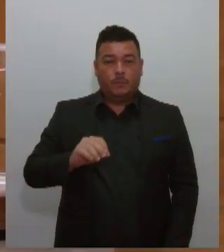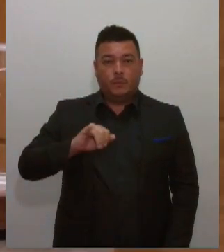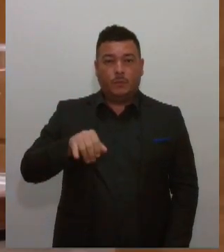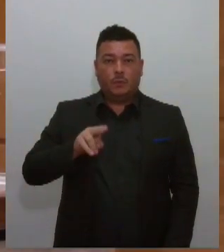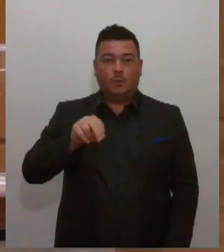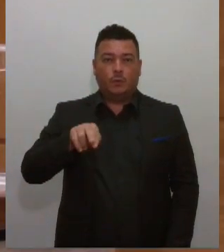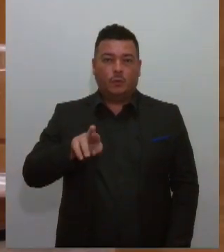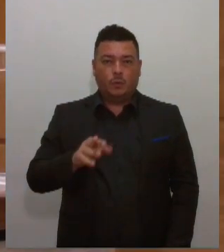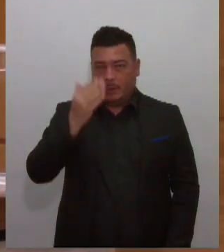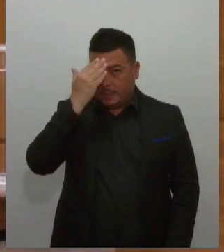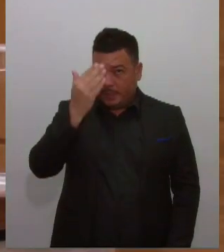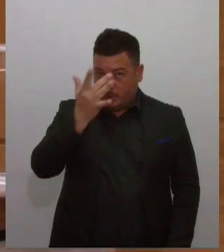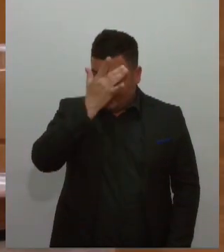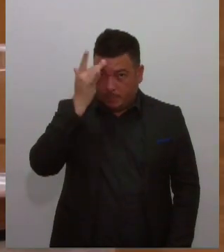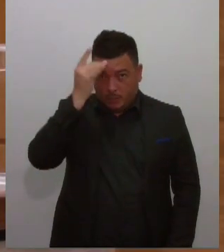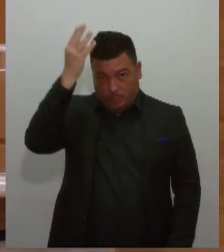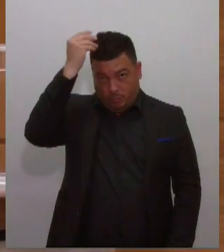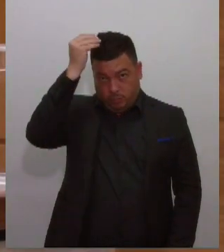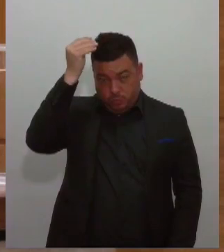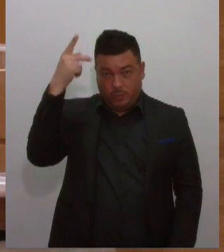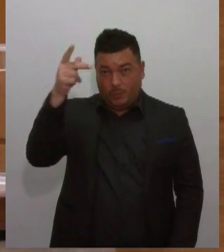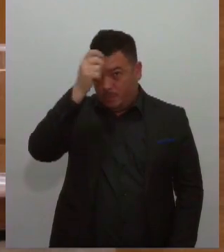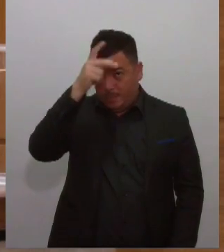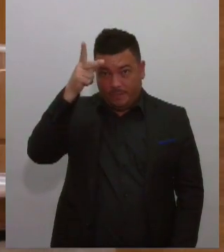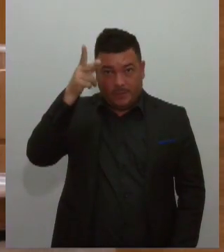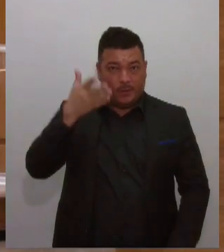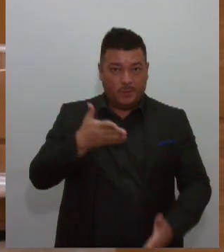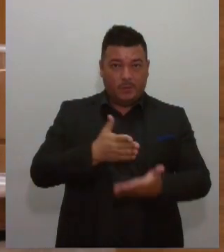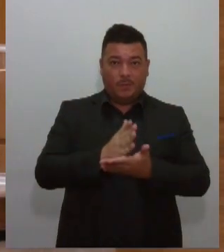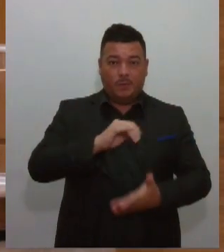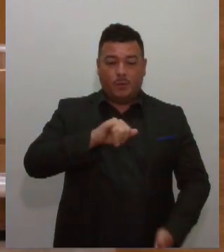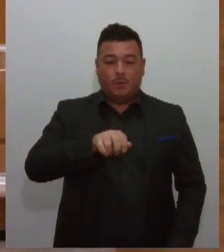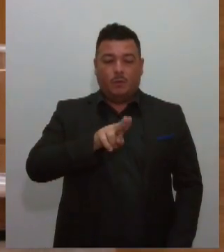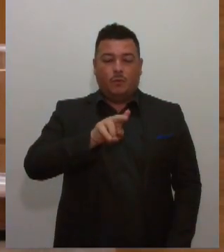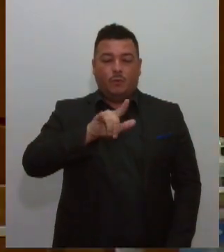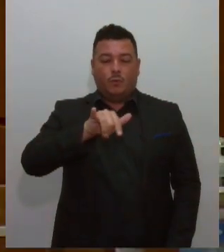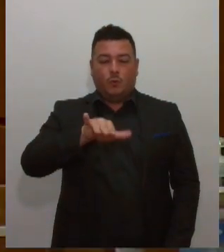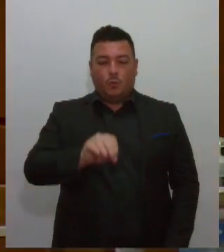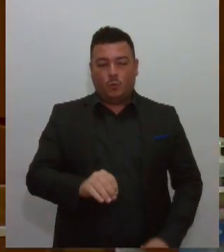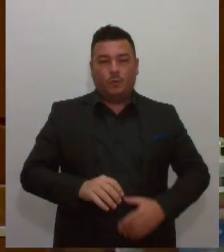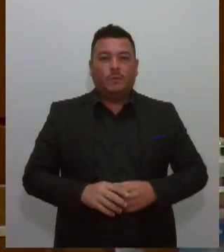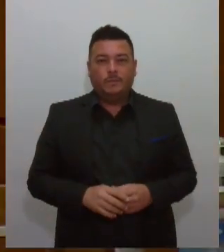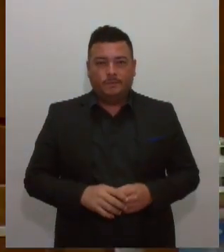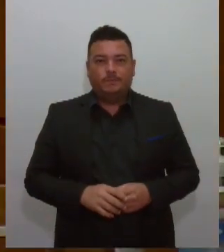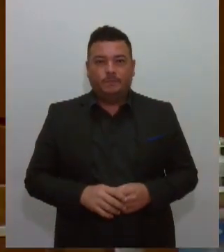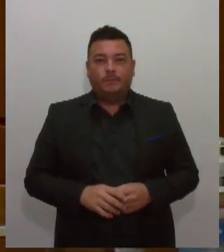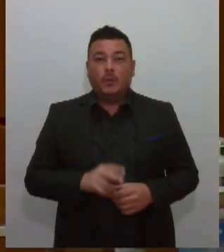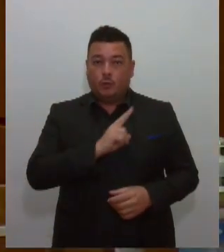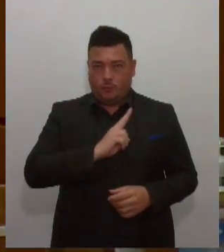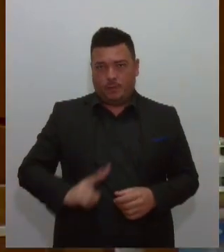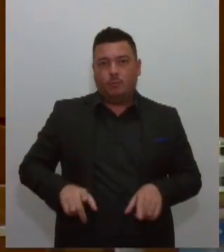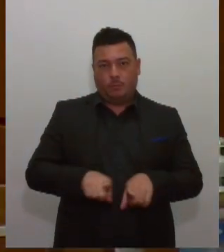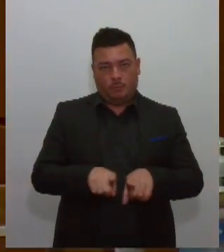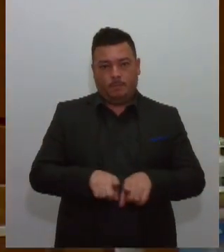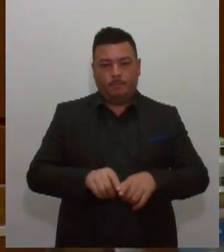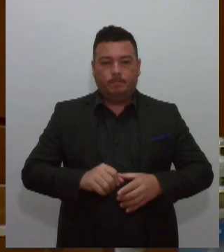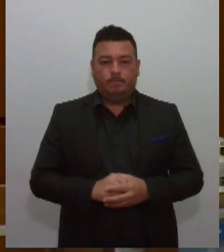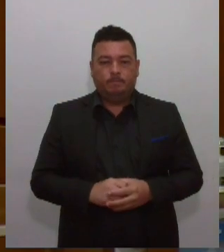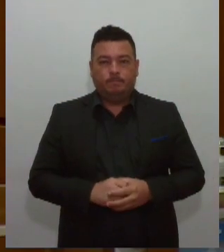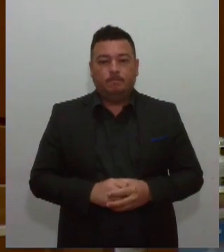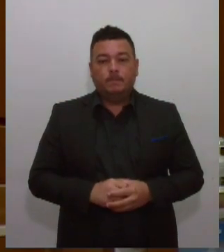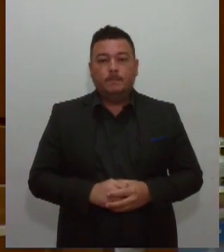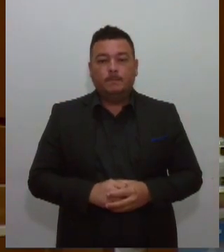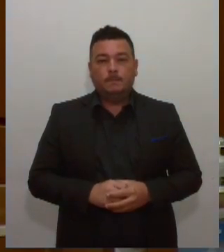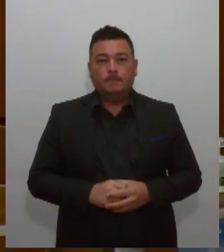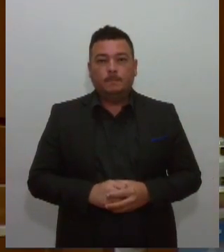Cristóvão pela vitória do prefeito eleito, Júlio de Marcos Santana, e os vereadores do município. E reconheceu,